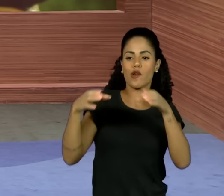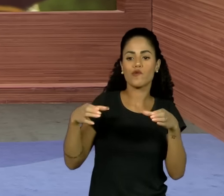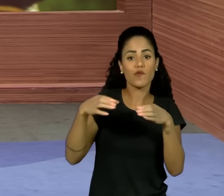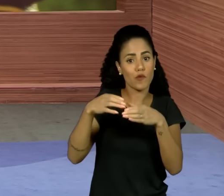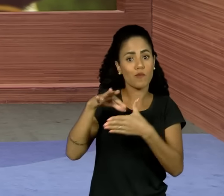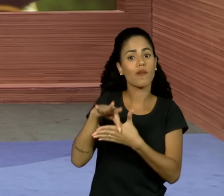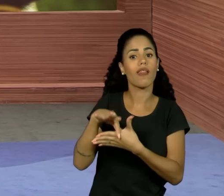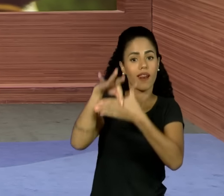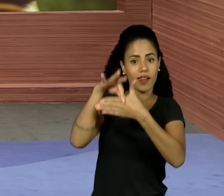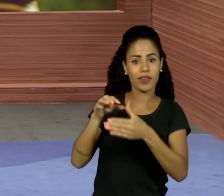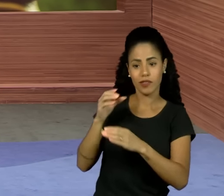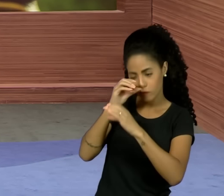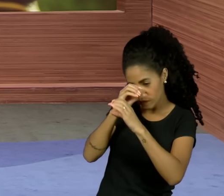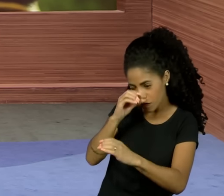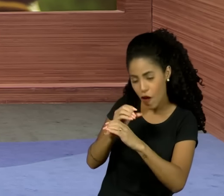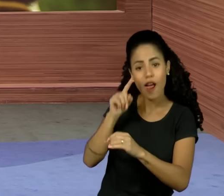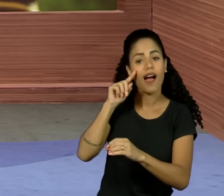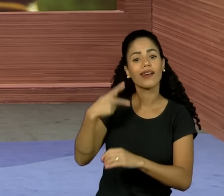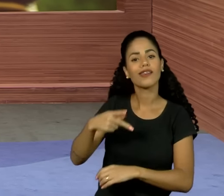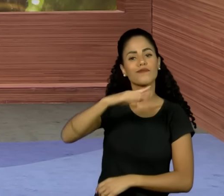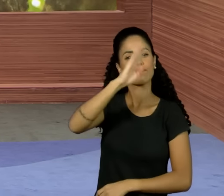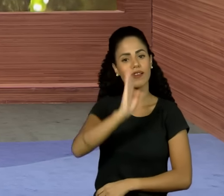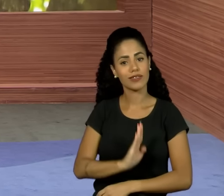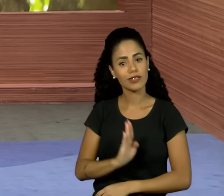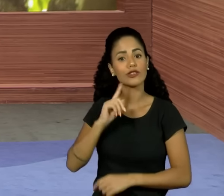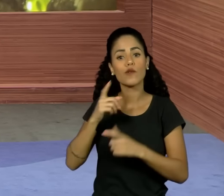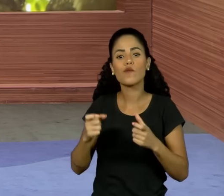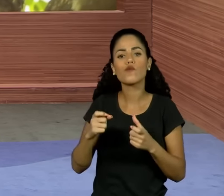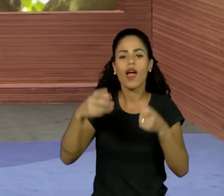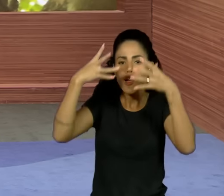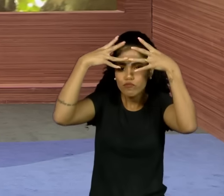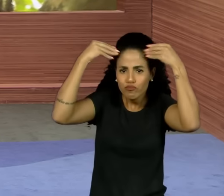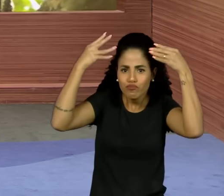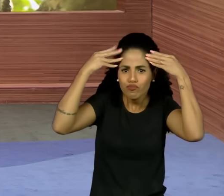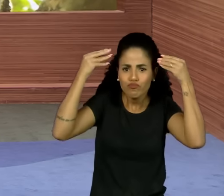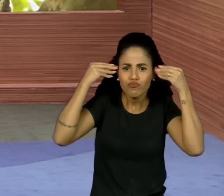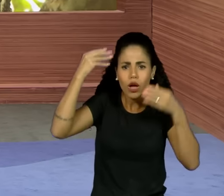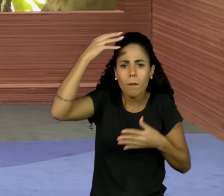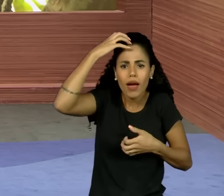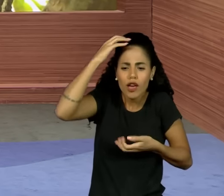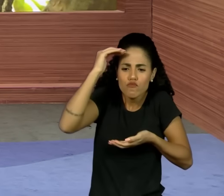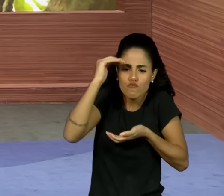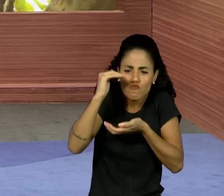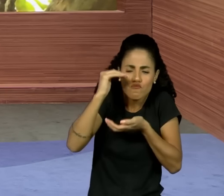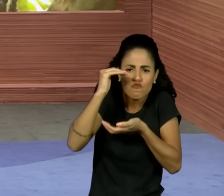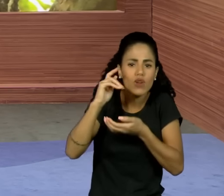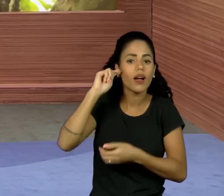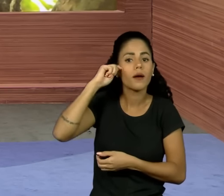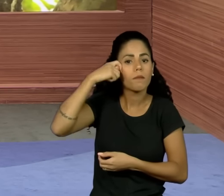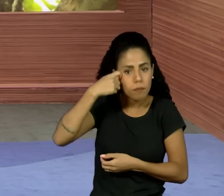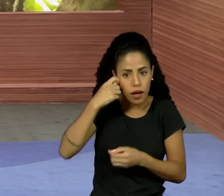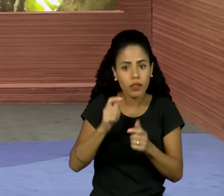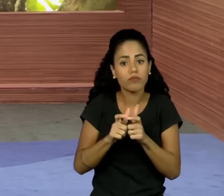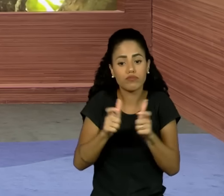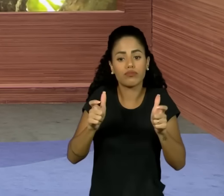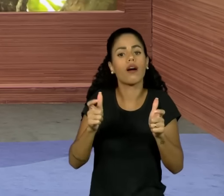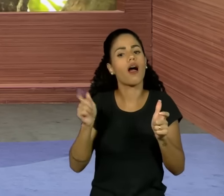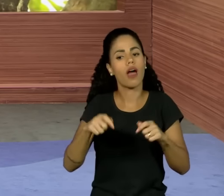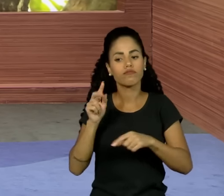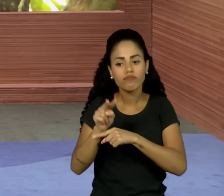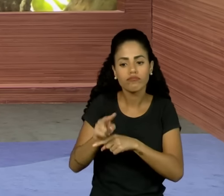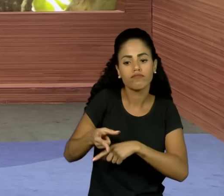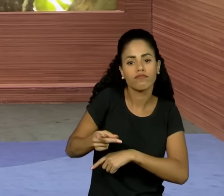liderada pela bióloga brasileira, a população do mico-leão preto, espécie quase extinta, aumentou. A